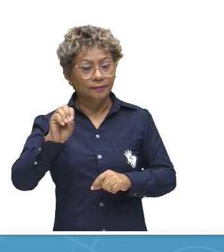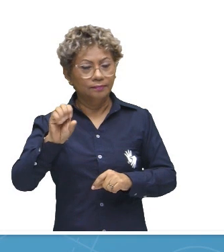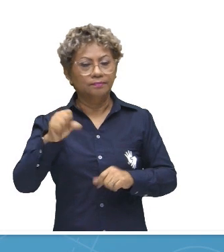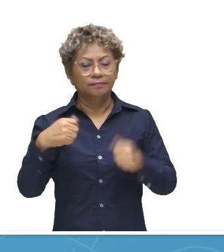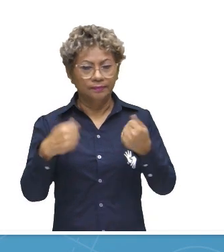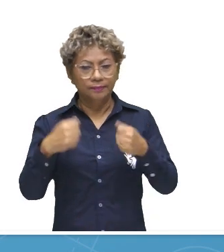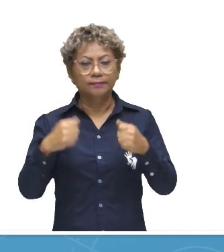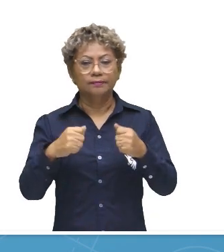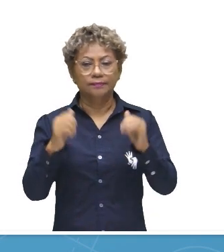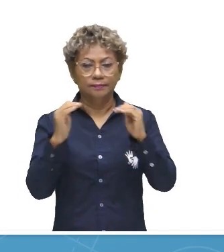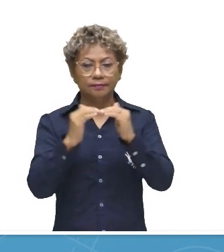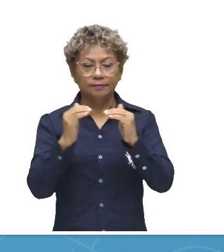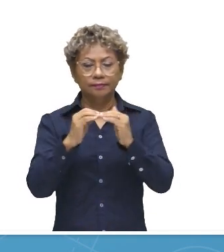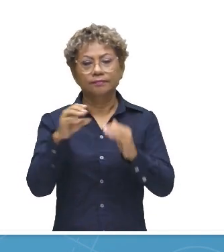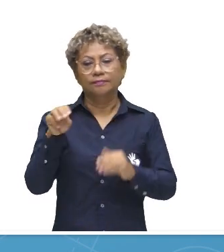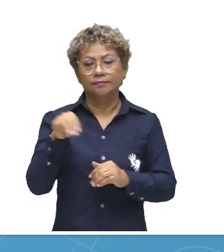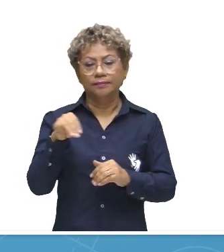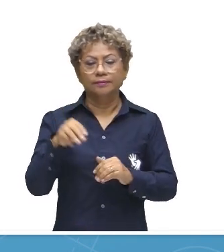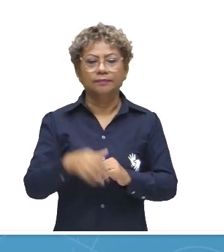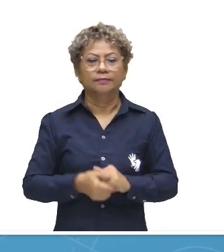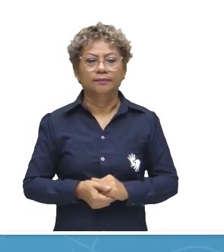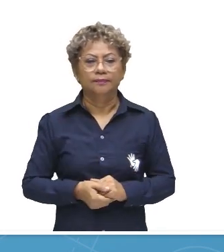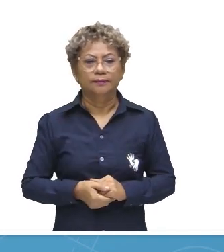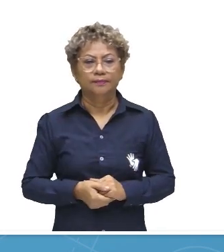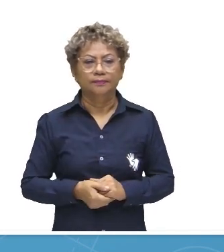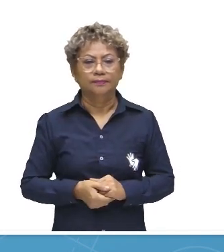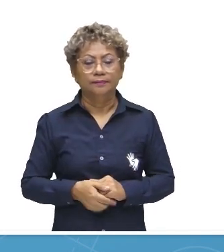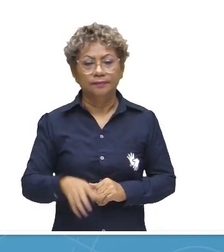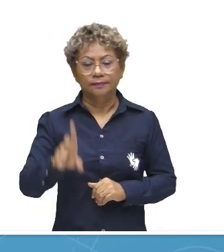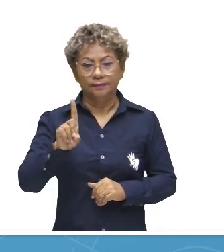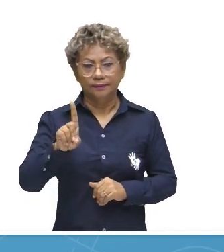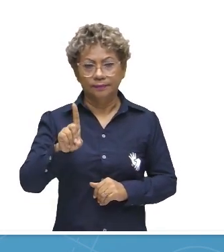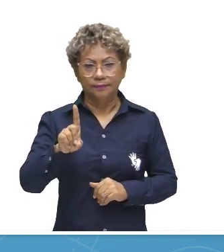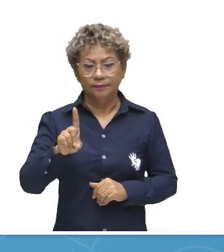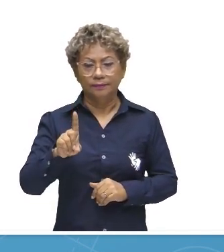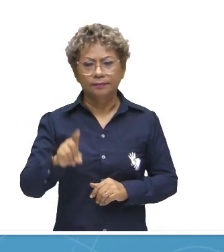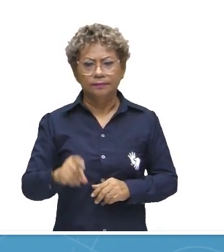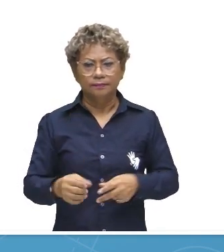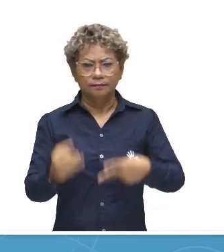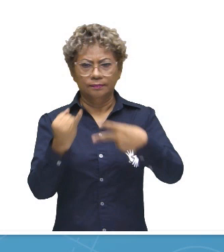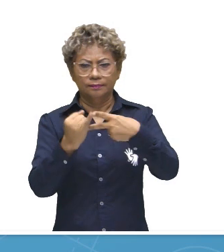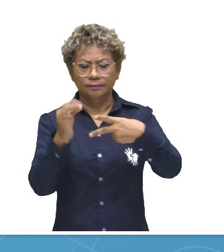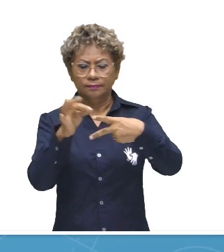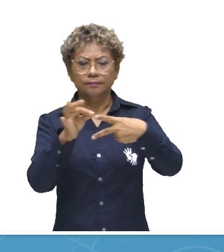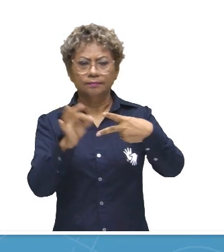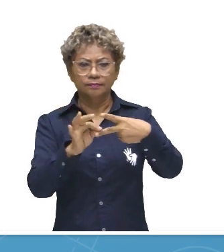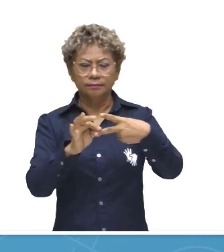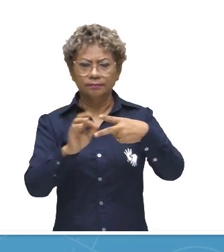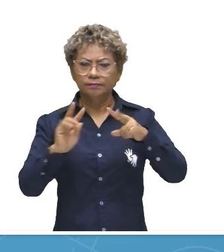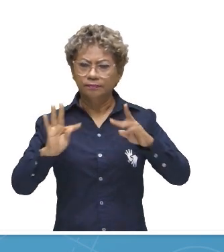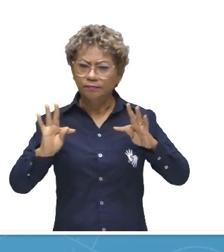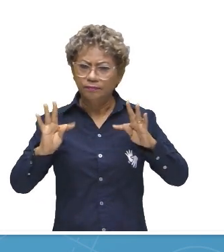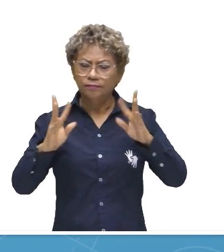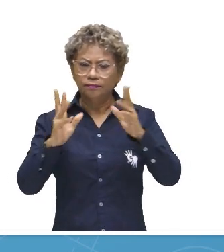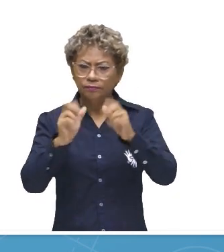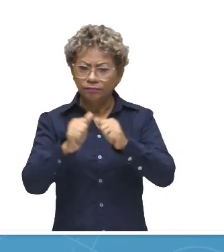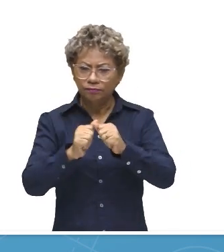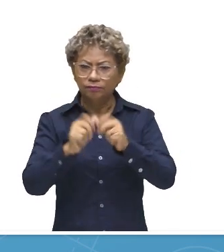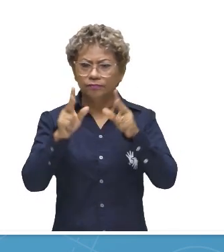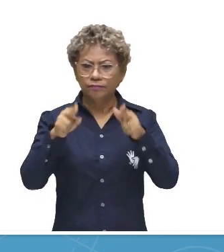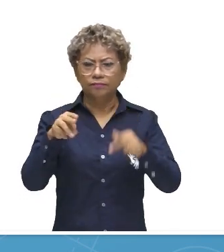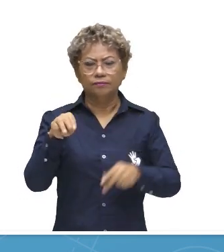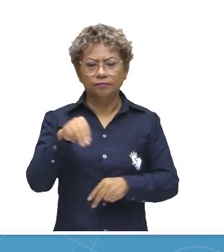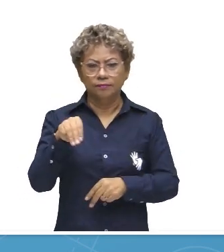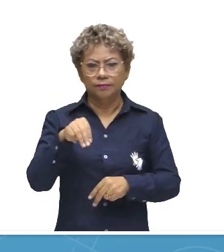D. Um polígono é chamado de regular quando todos os seus lados possuem a mesma medida. Também